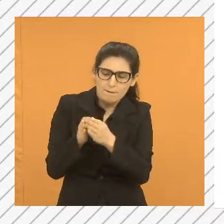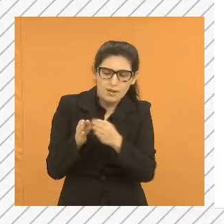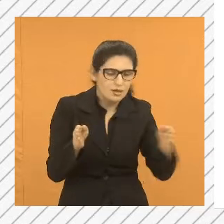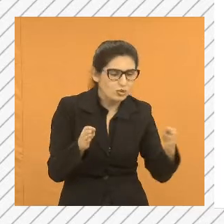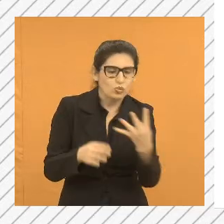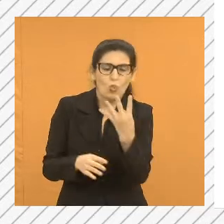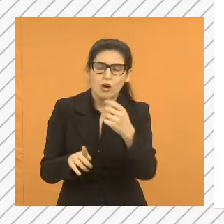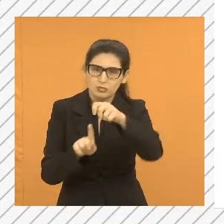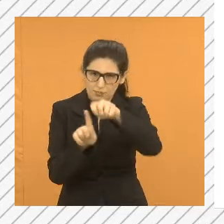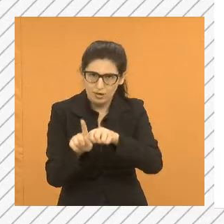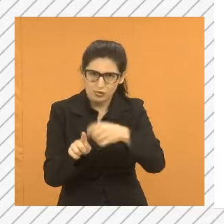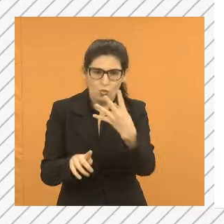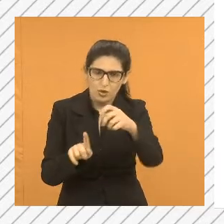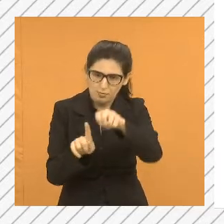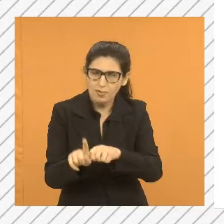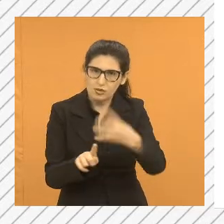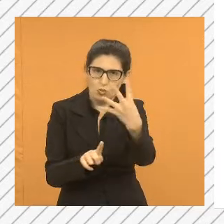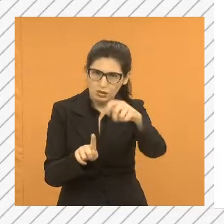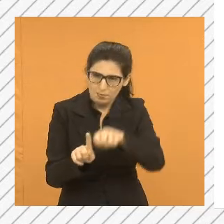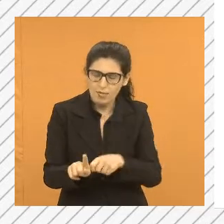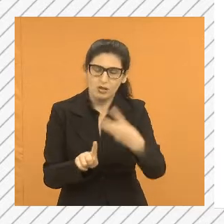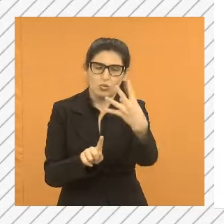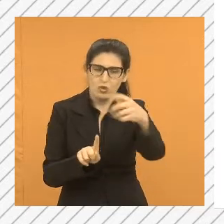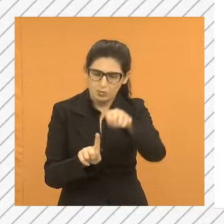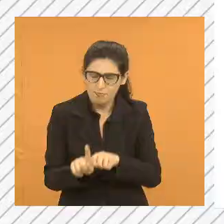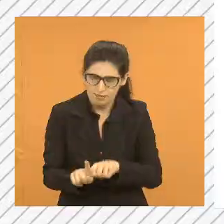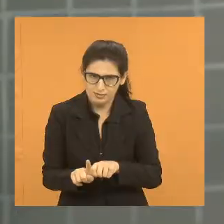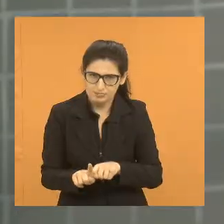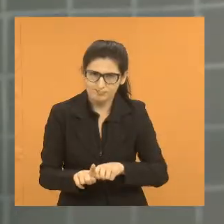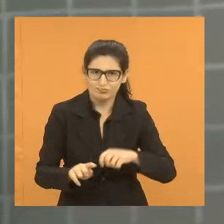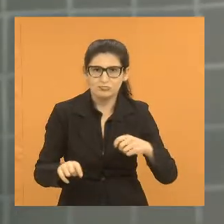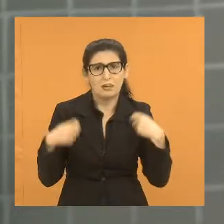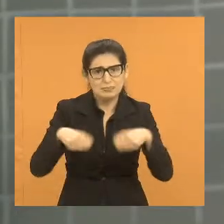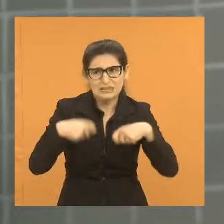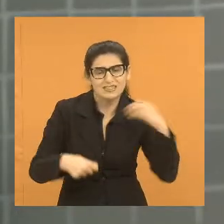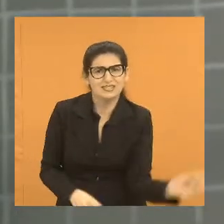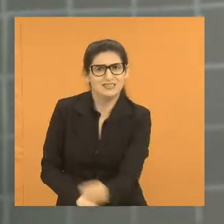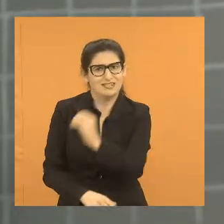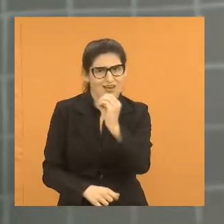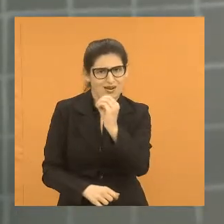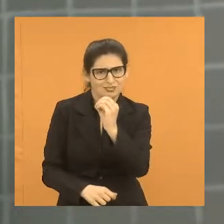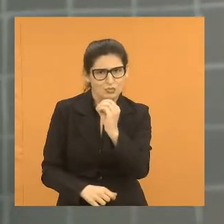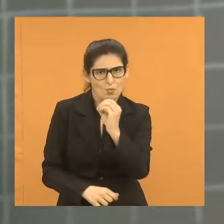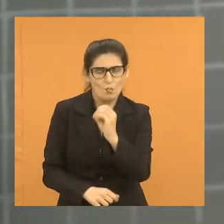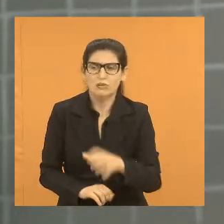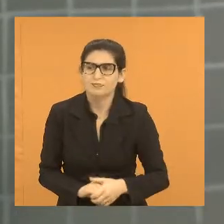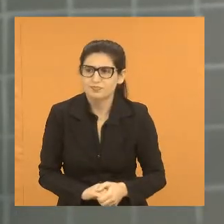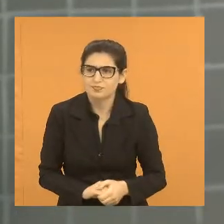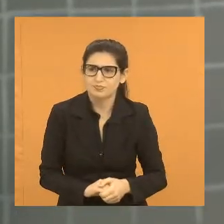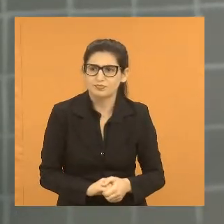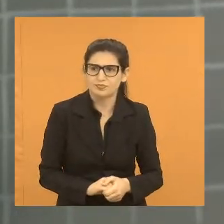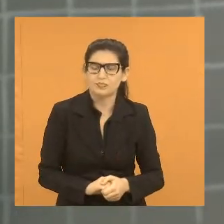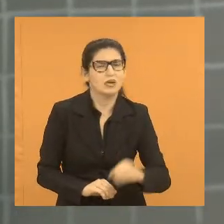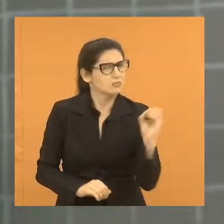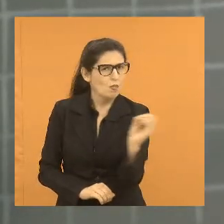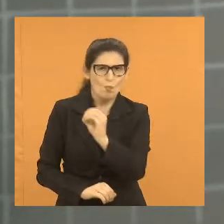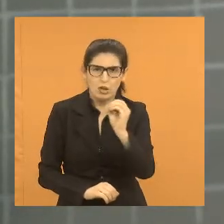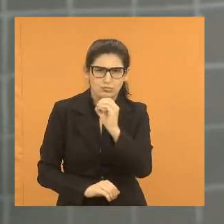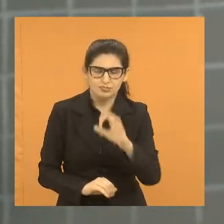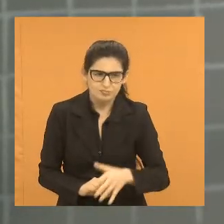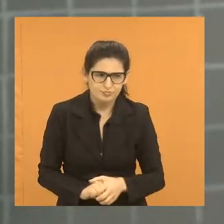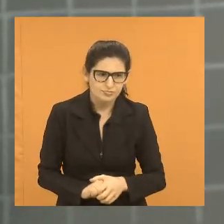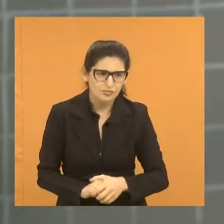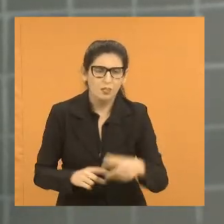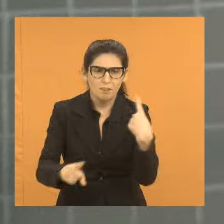já não fazemos mais essas análises. Essas análises que têm sido feitas são residuais, a tendência é ser zero.